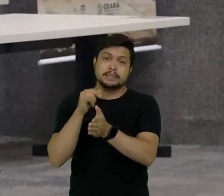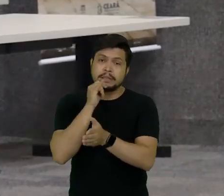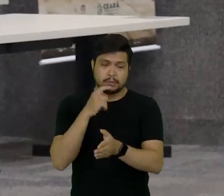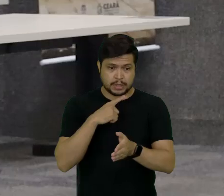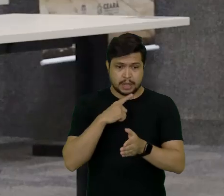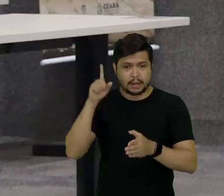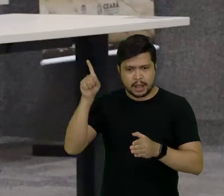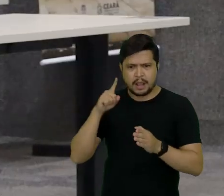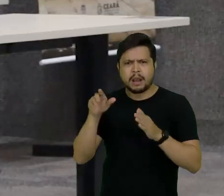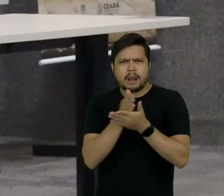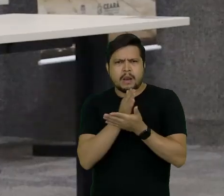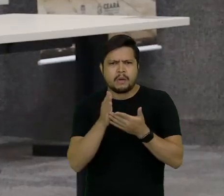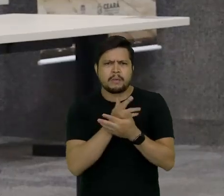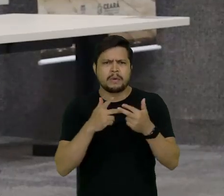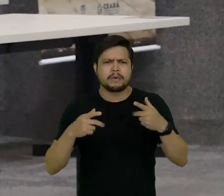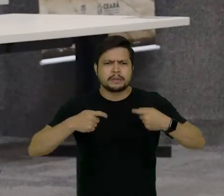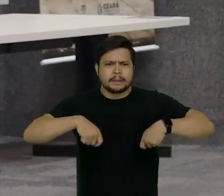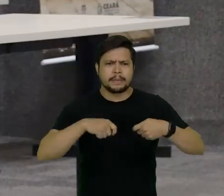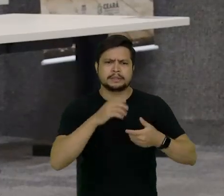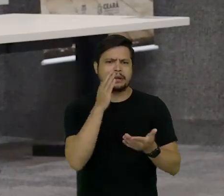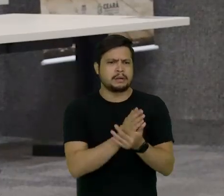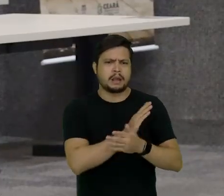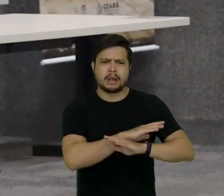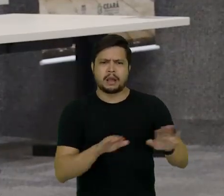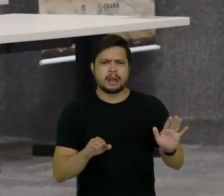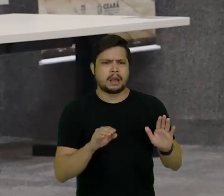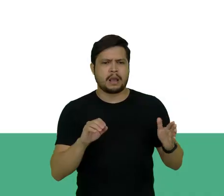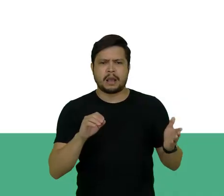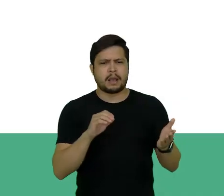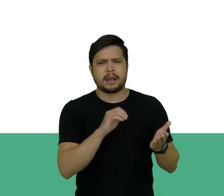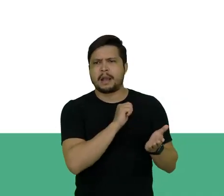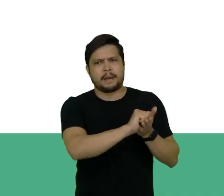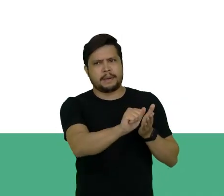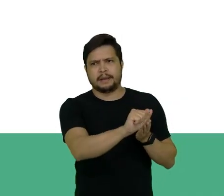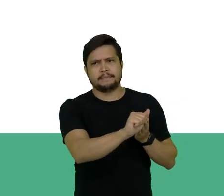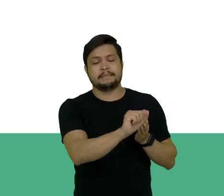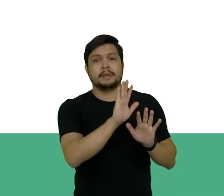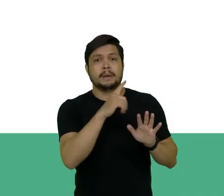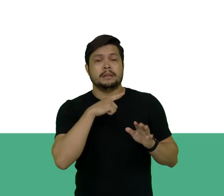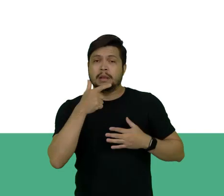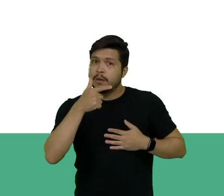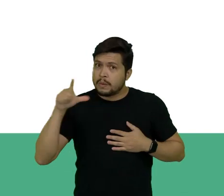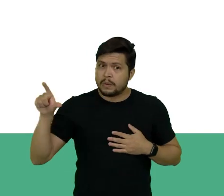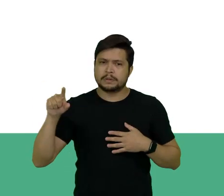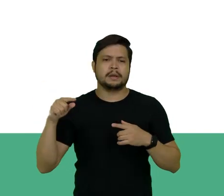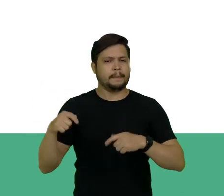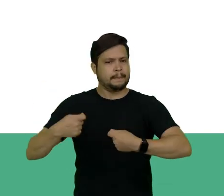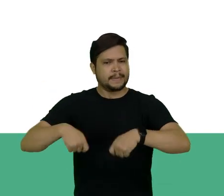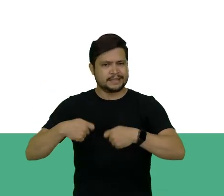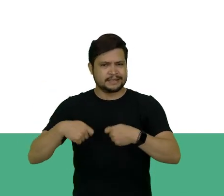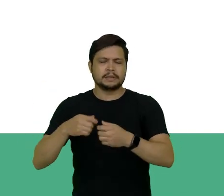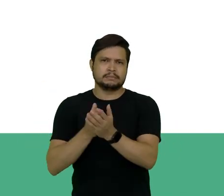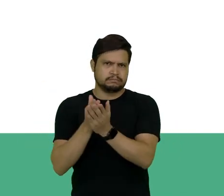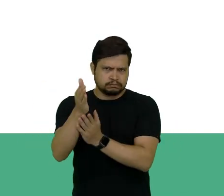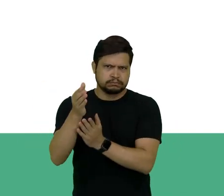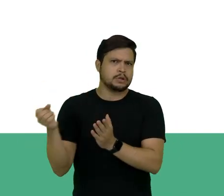Nós continuamos lá, com outros desafios, mas sempre firmes. Então, quais são os nossos diferenciais? Bom,